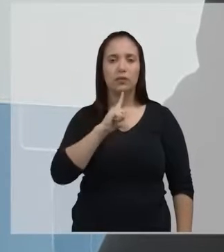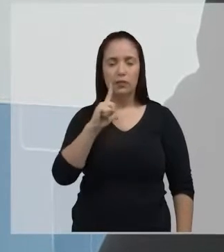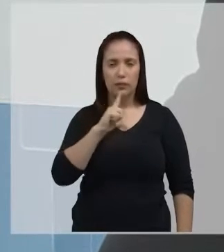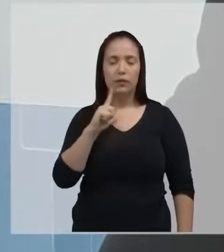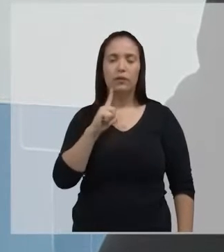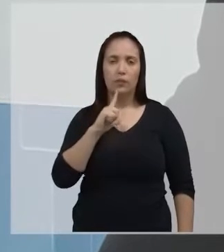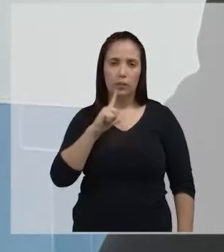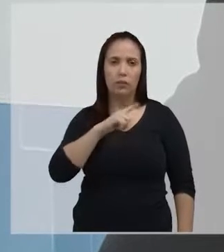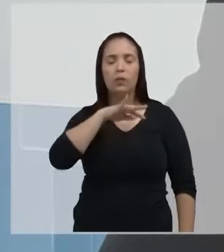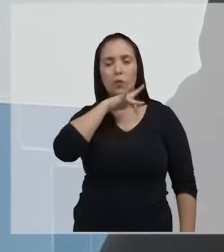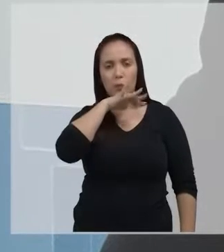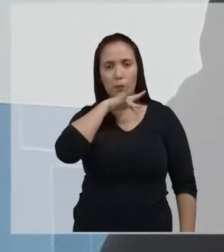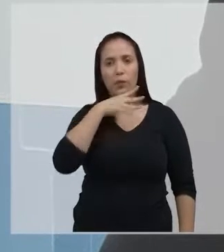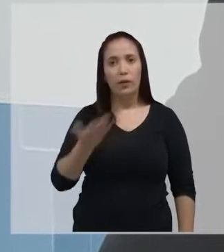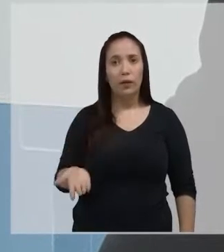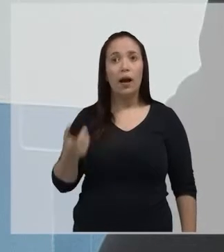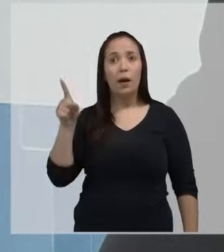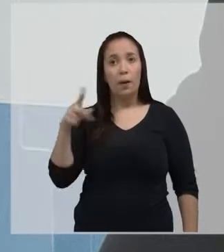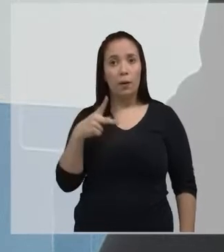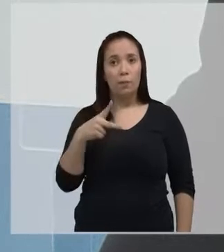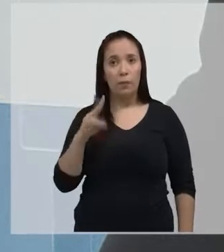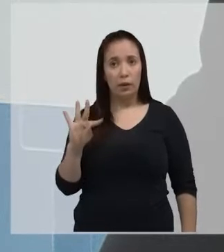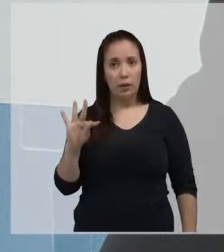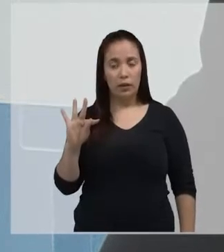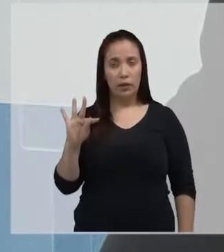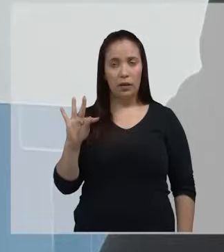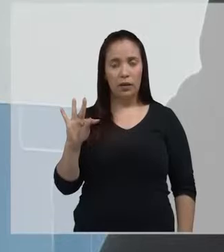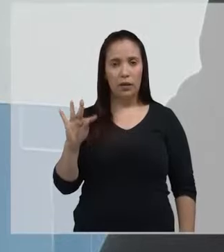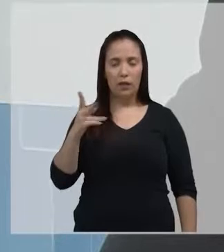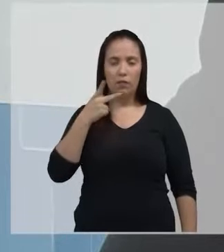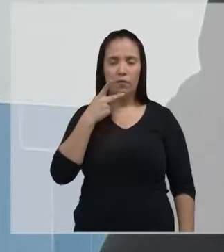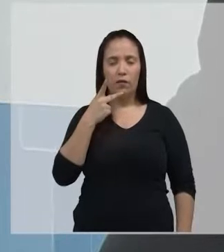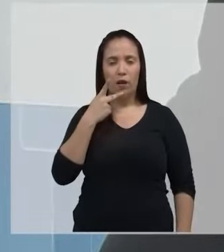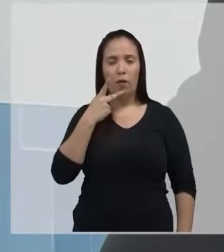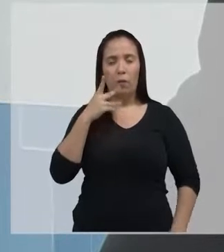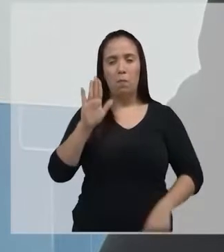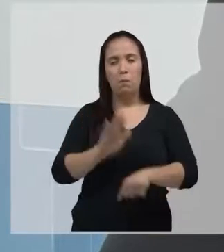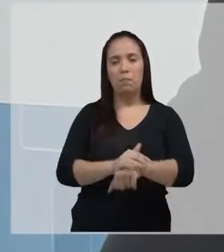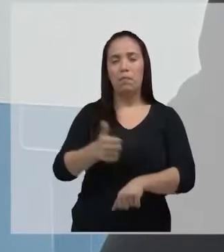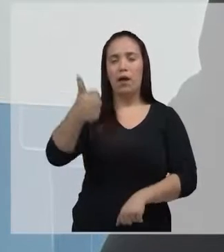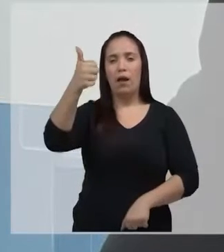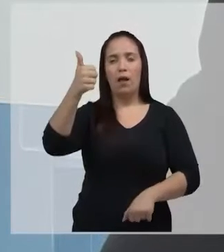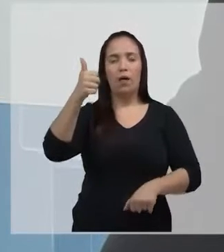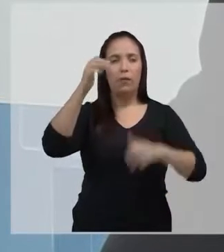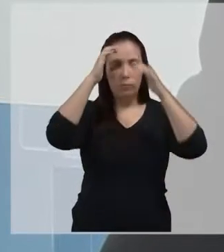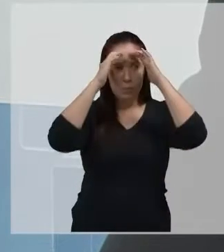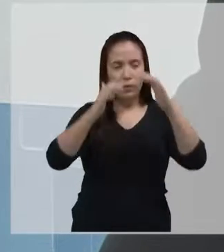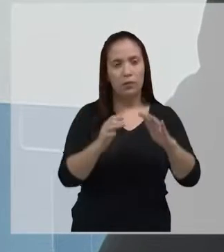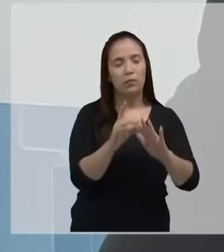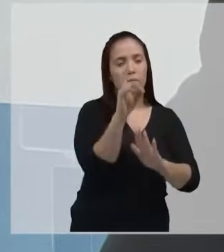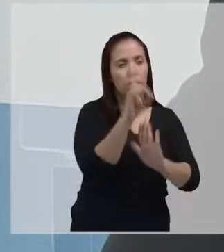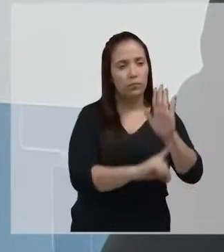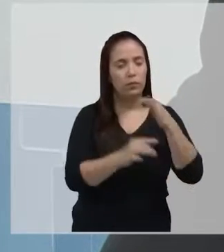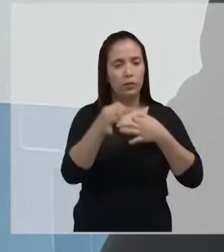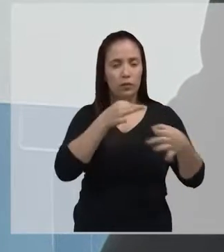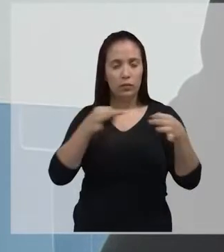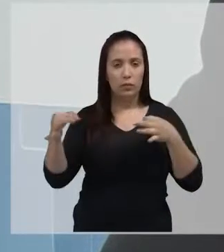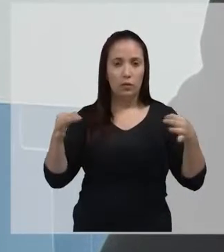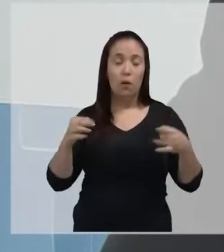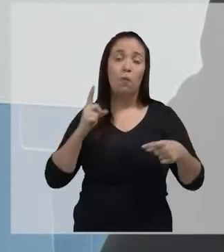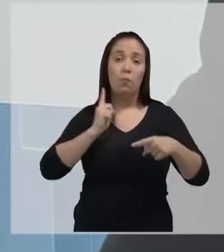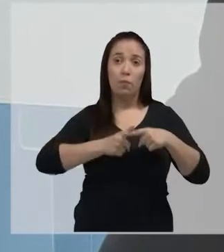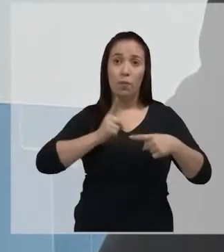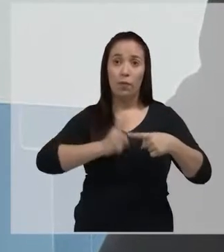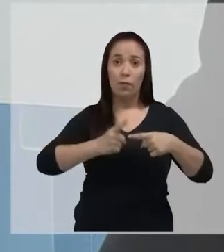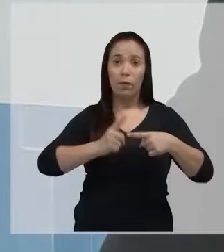muito ruim para o PT. O PT que dizem que é o partido mais democrático do país, diziam. Por que é que eu digo isso?